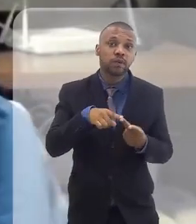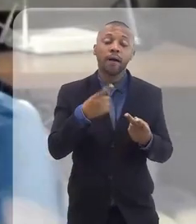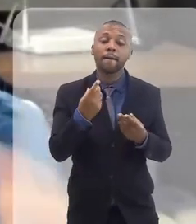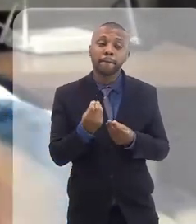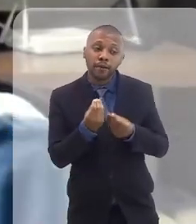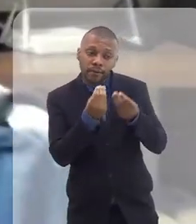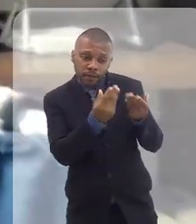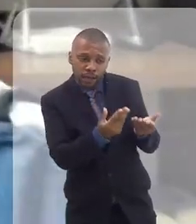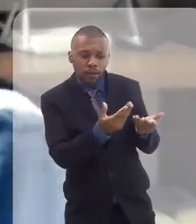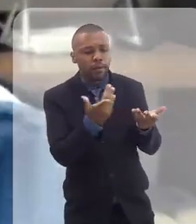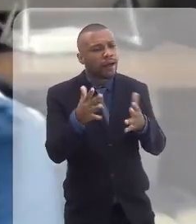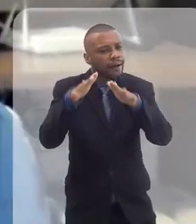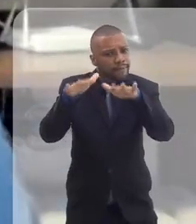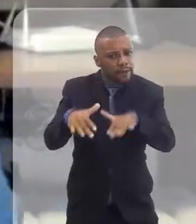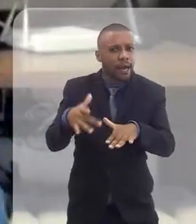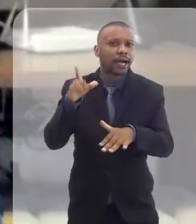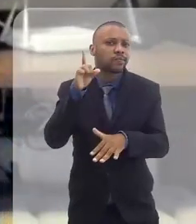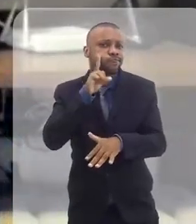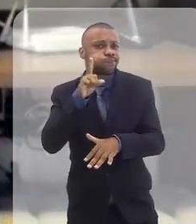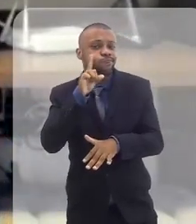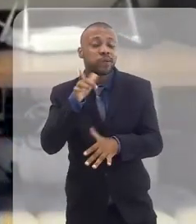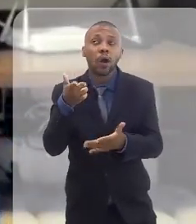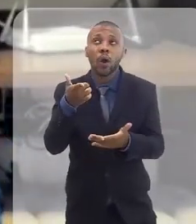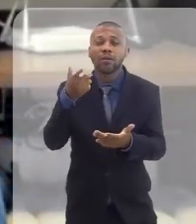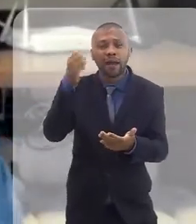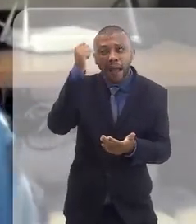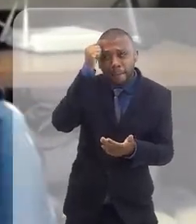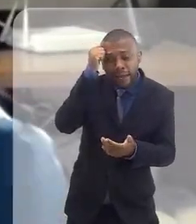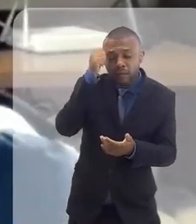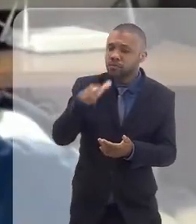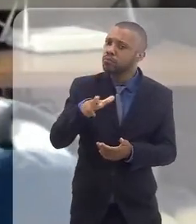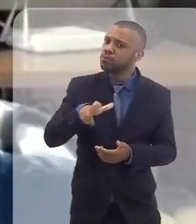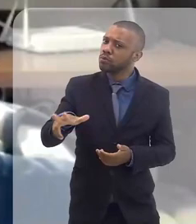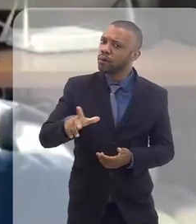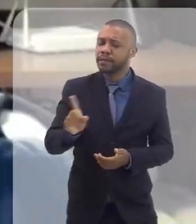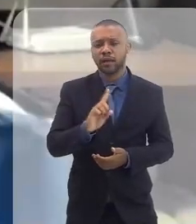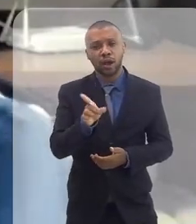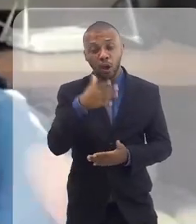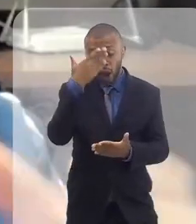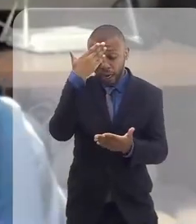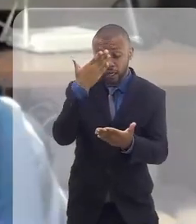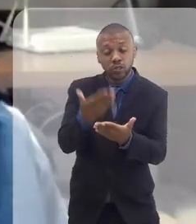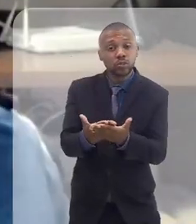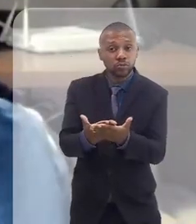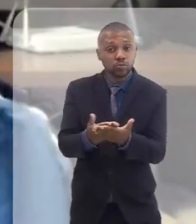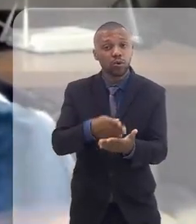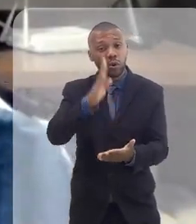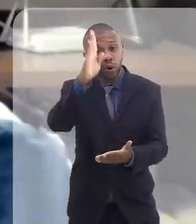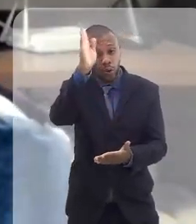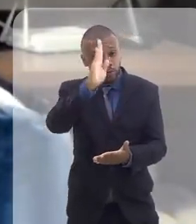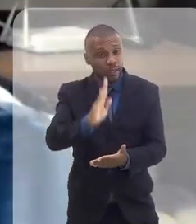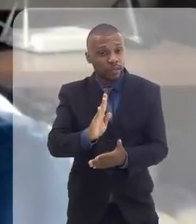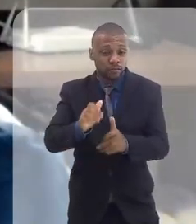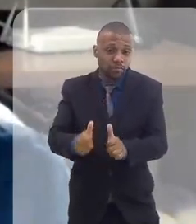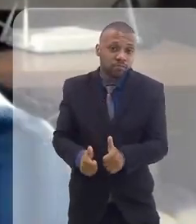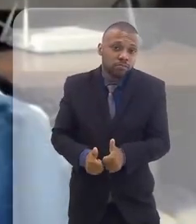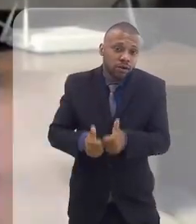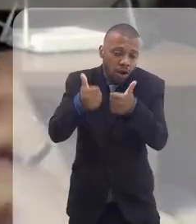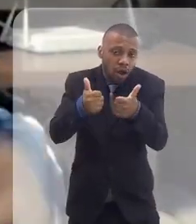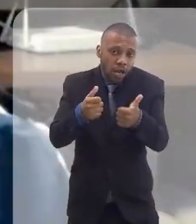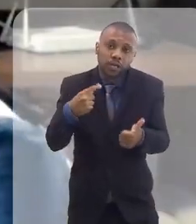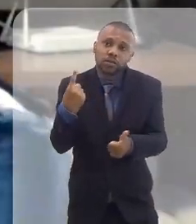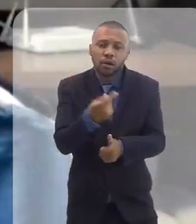americano. De novo me ofereceram para ficar lá. Não me arrependo. Eu ainda acredito no